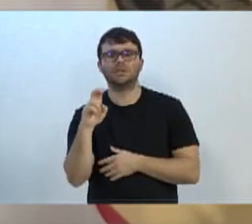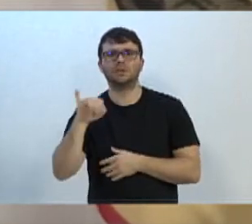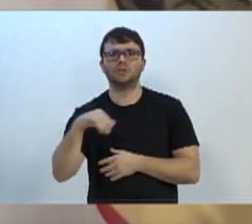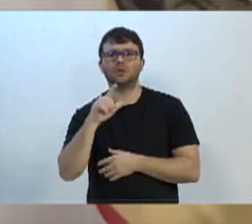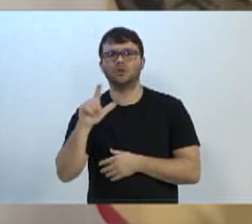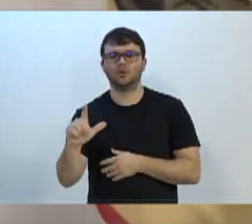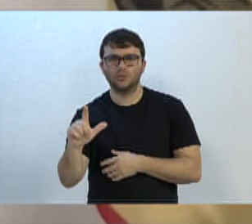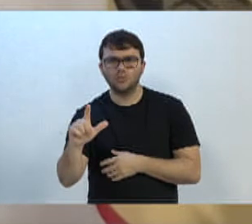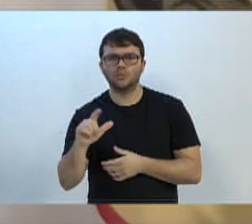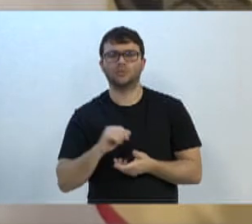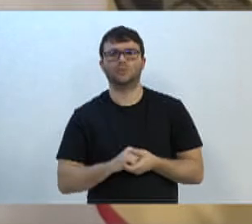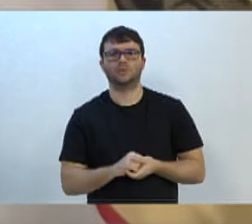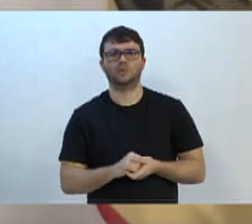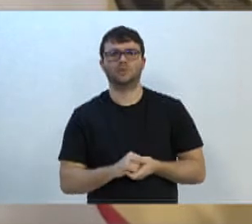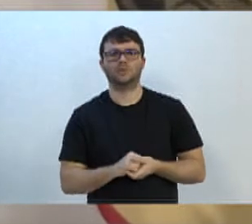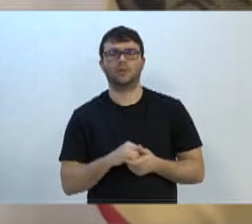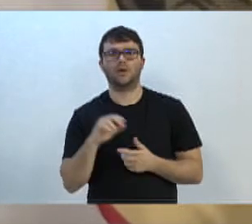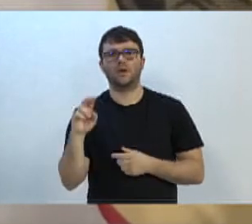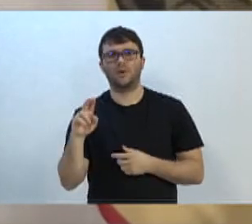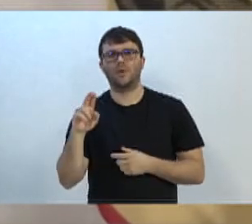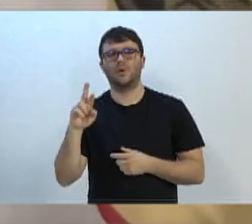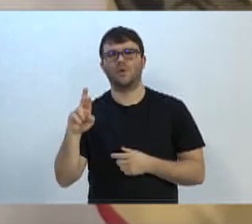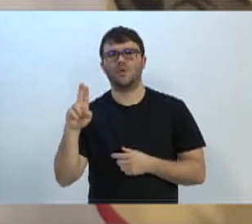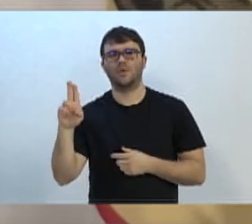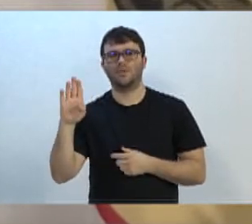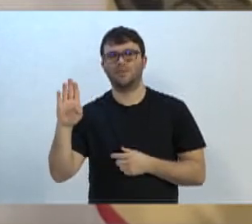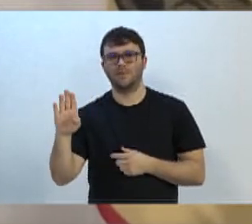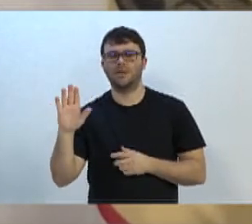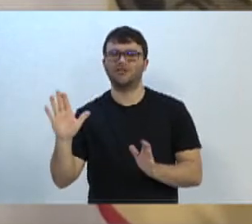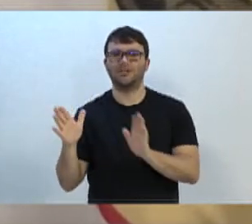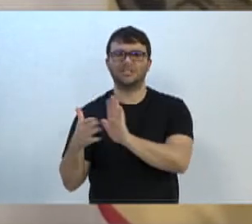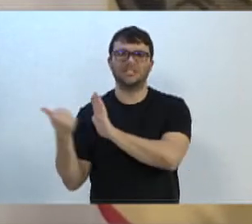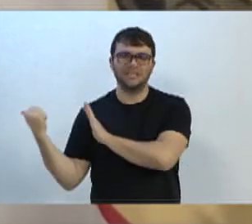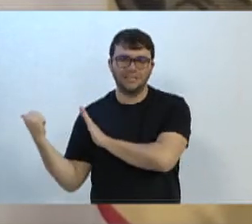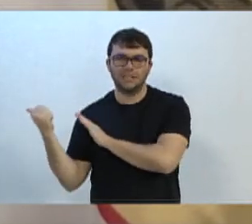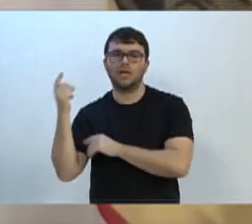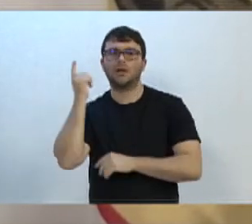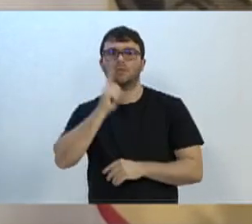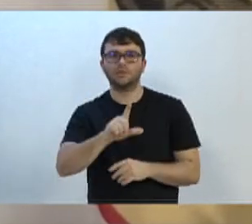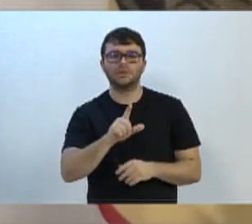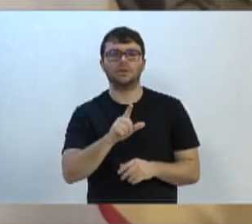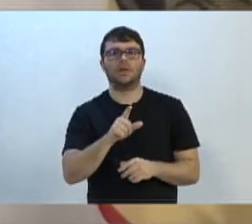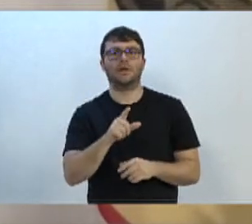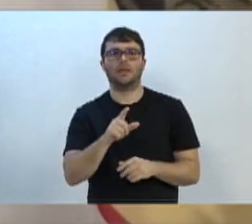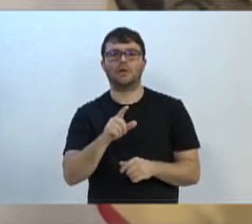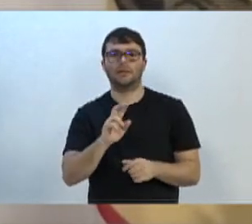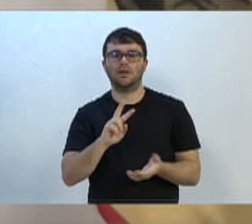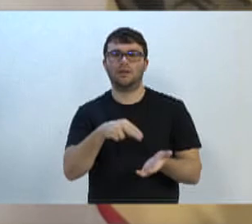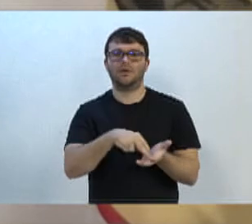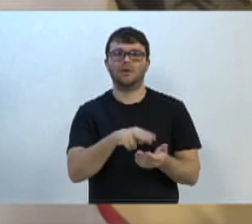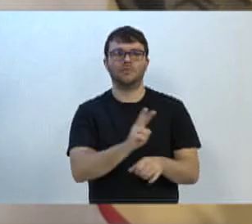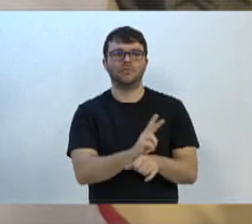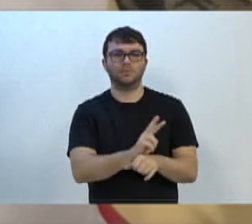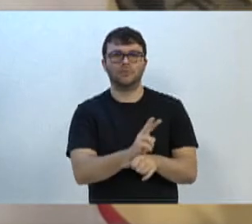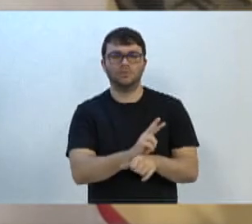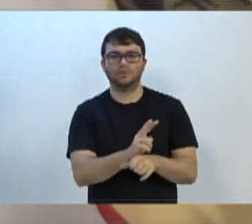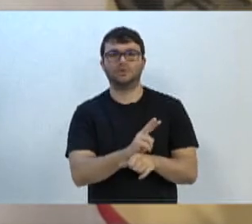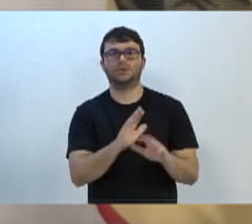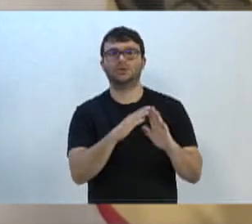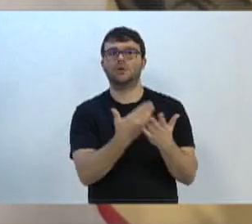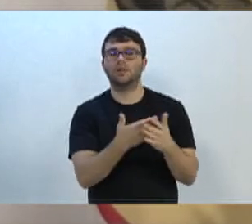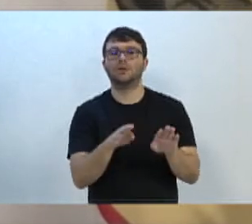onde a Urbe estava sendo retirada para fazer a zeladoria das escolas e do CS